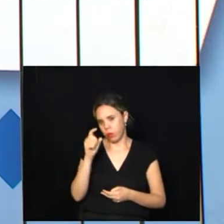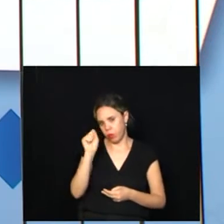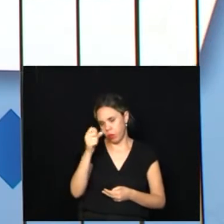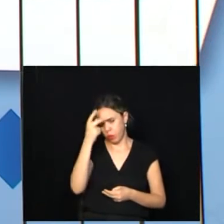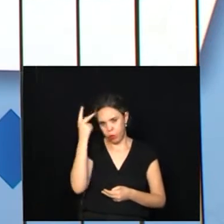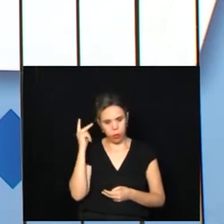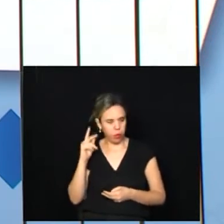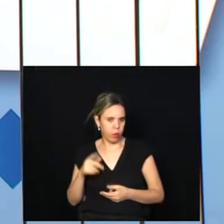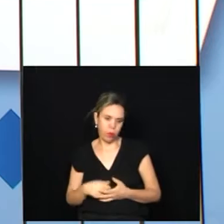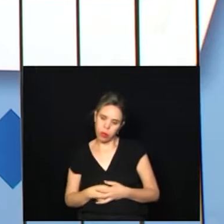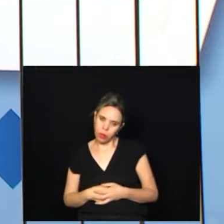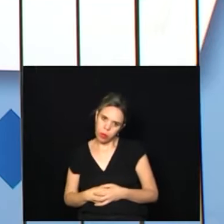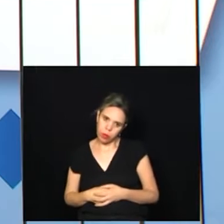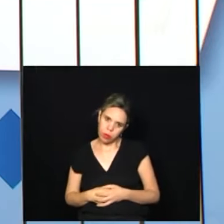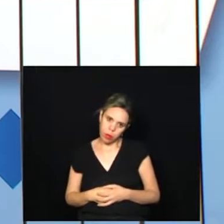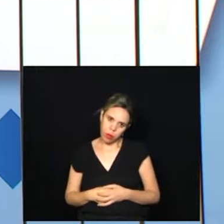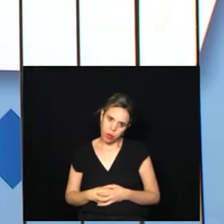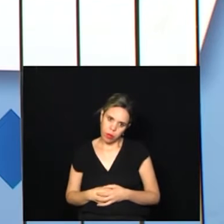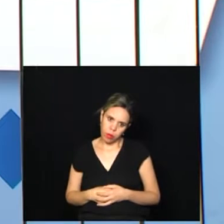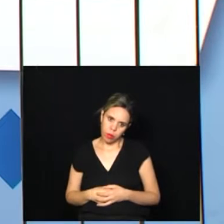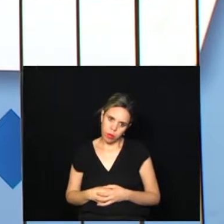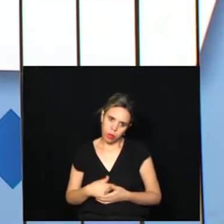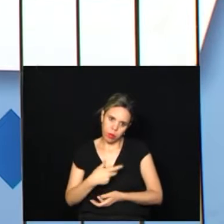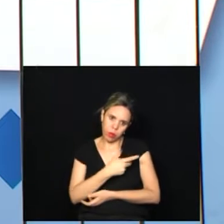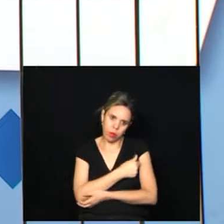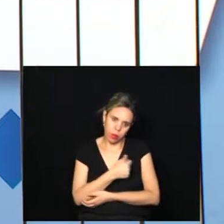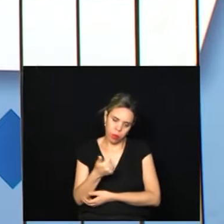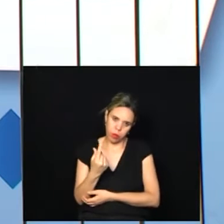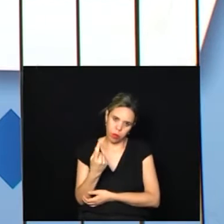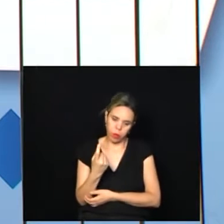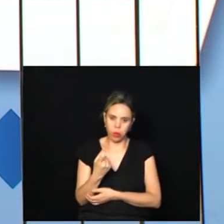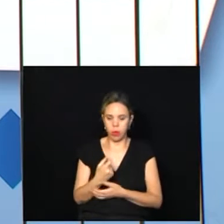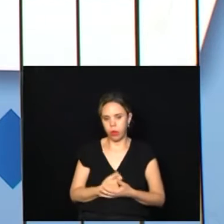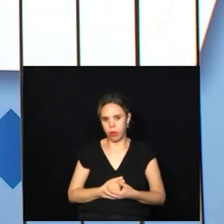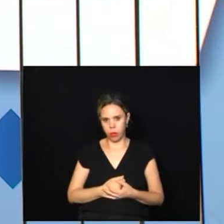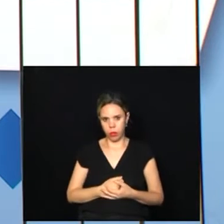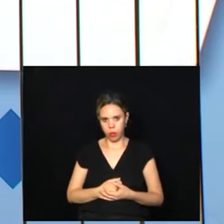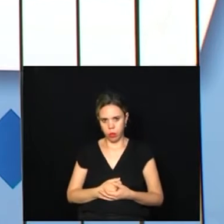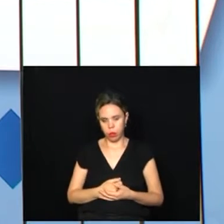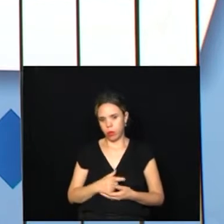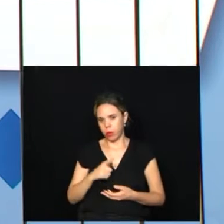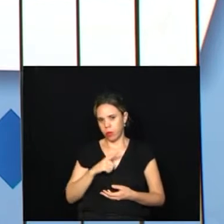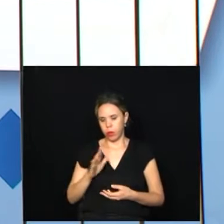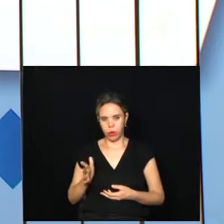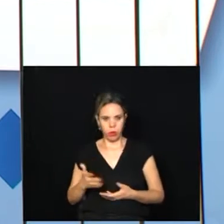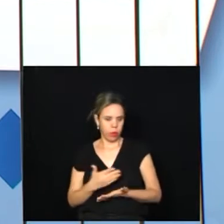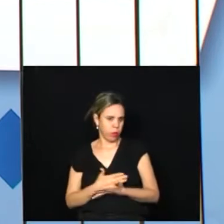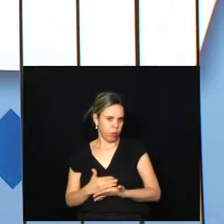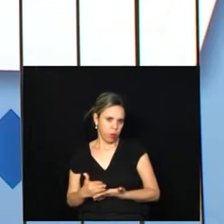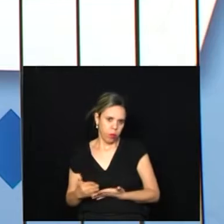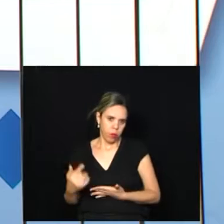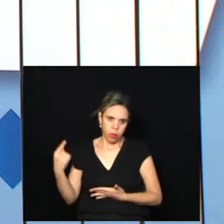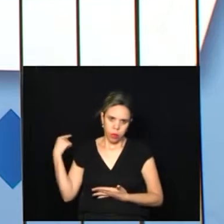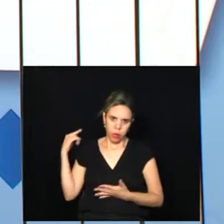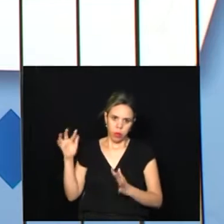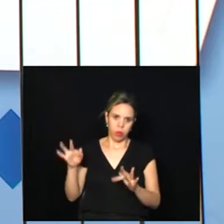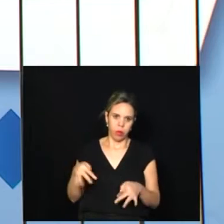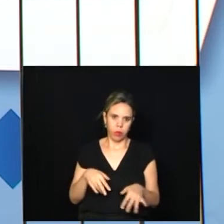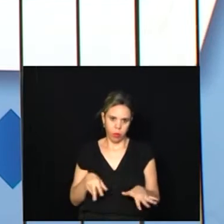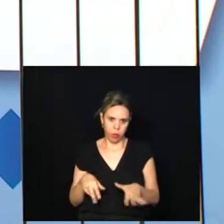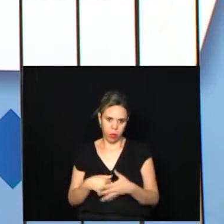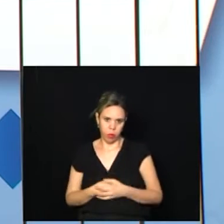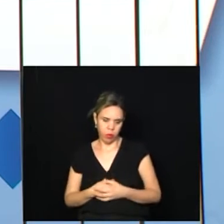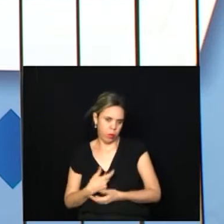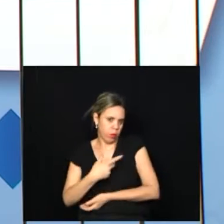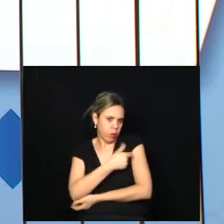pessoas que foram imunizadas com a vacina de dose única e ainda, já que nós iniciamos no último fim de semana